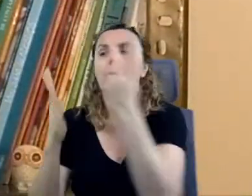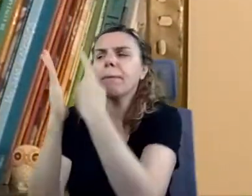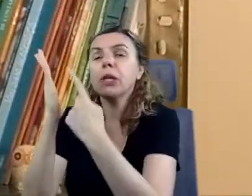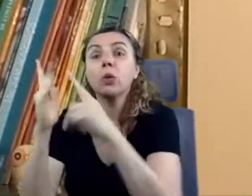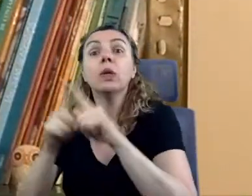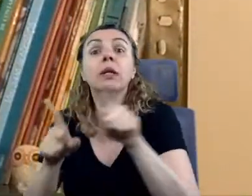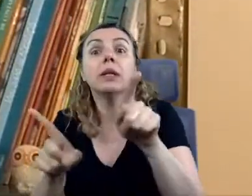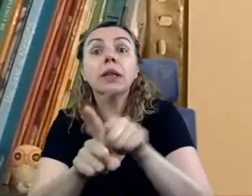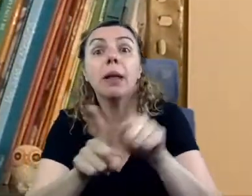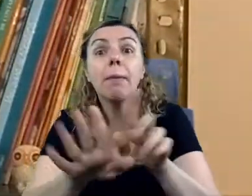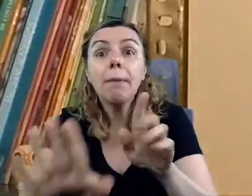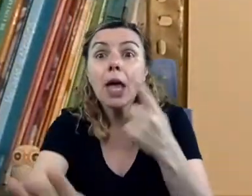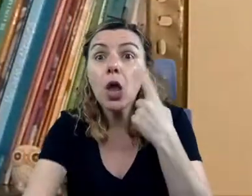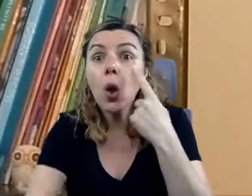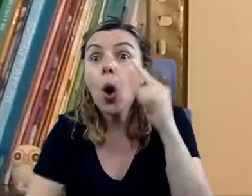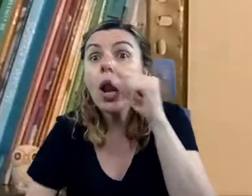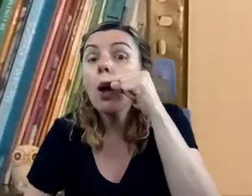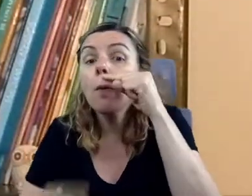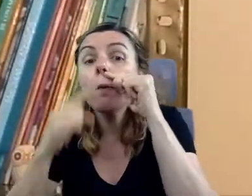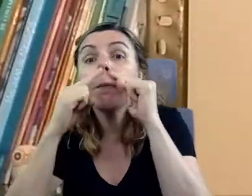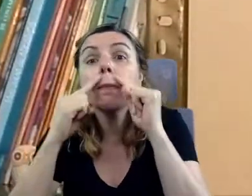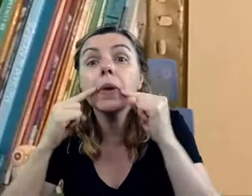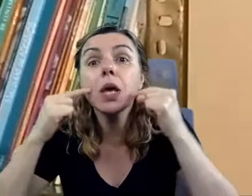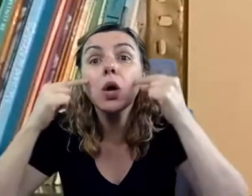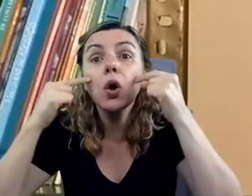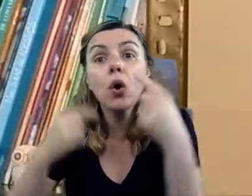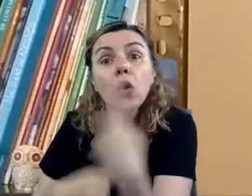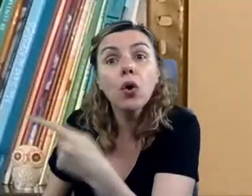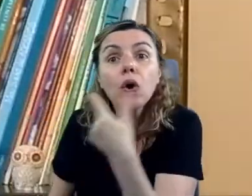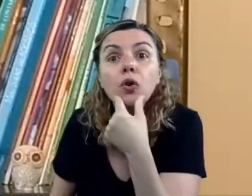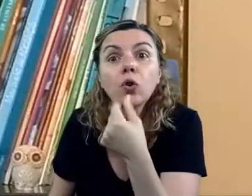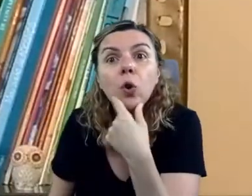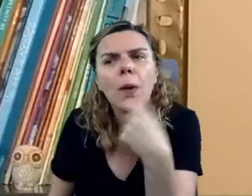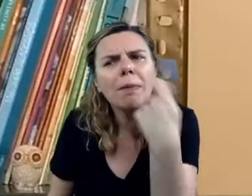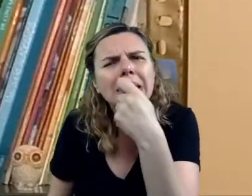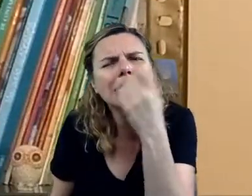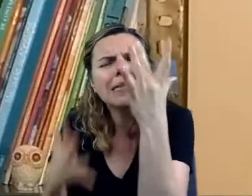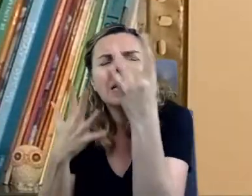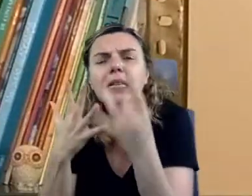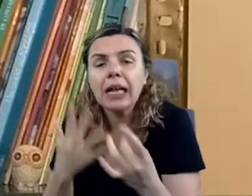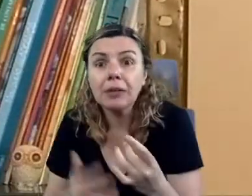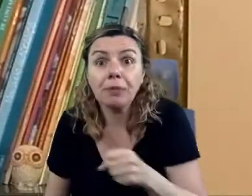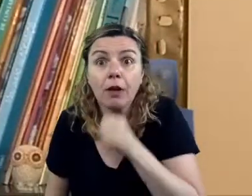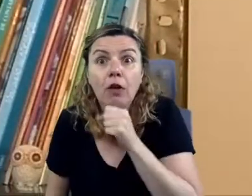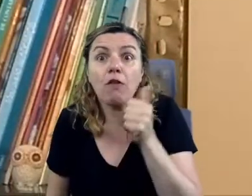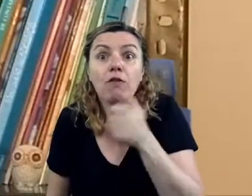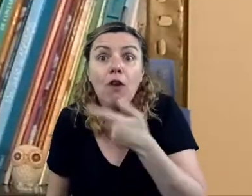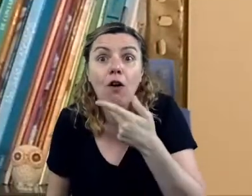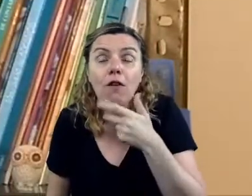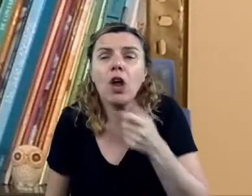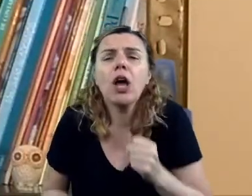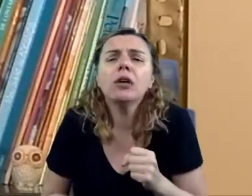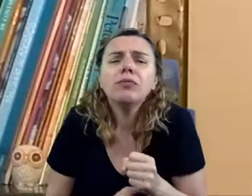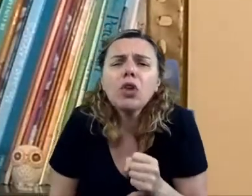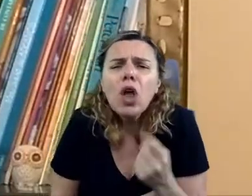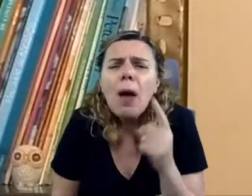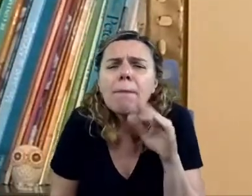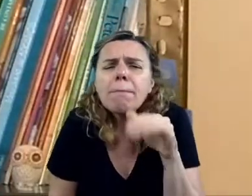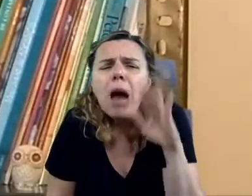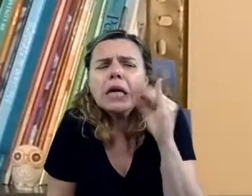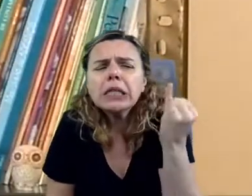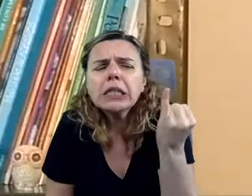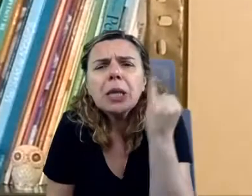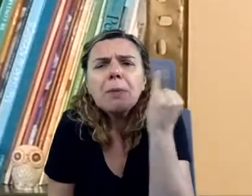orquestra e o bigode, sobretudo o bigode do rapaz. O mais importante do